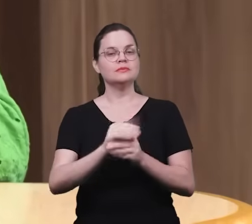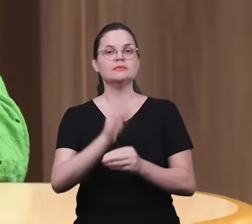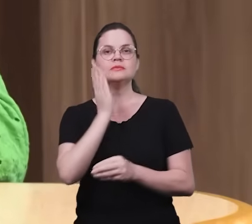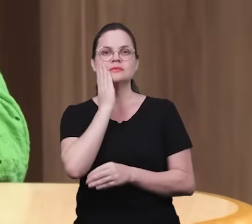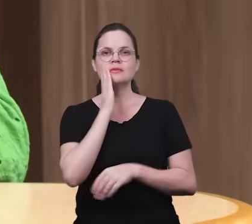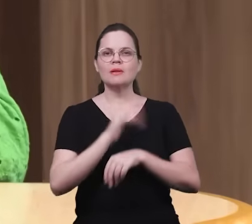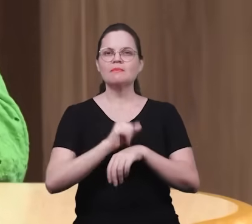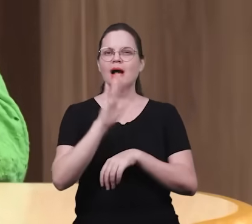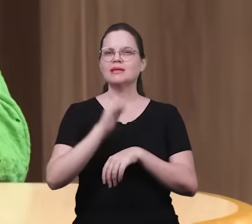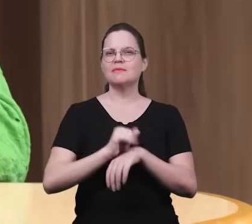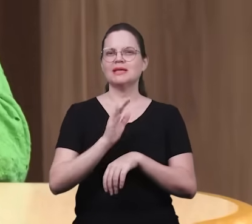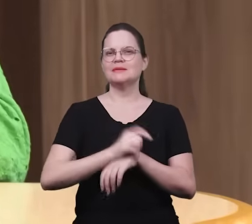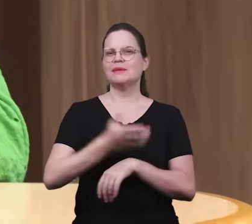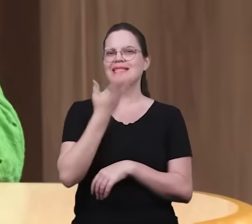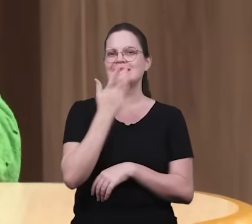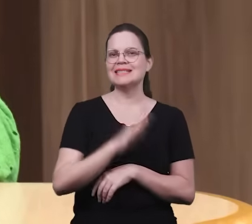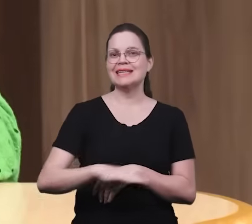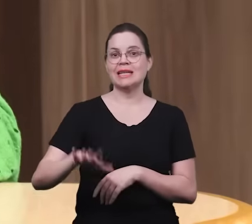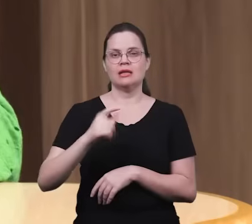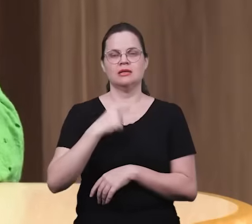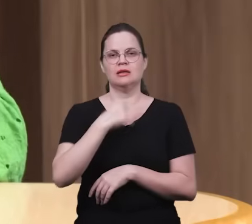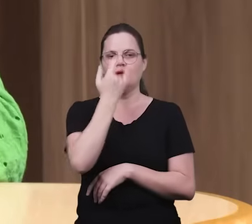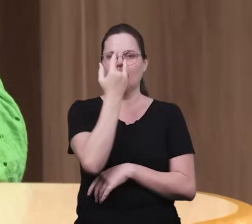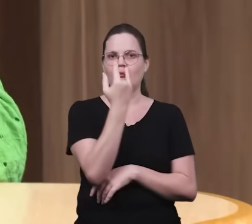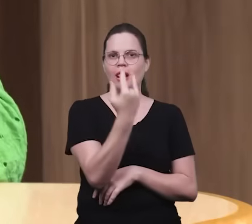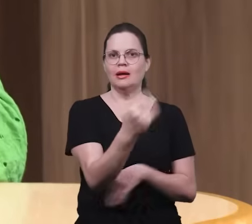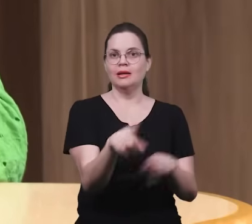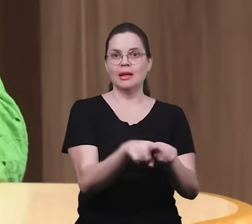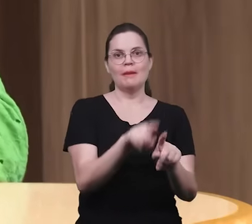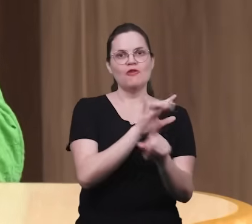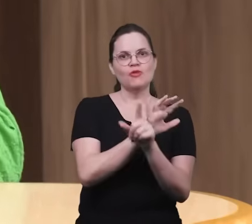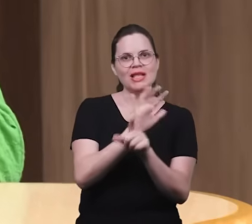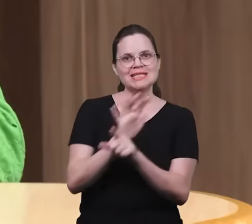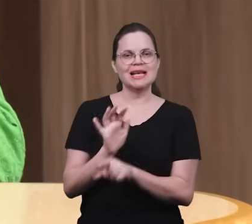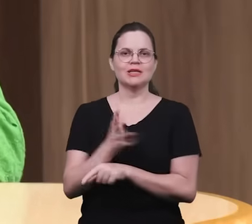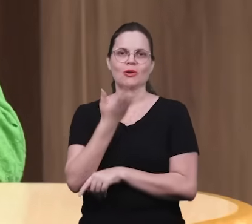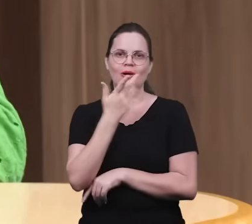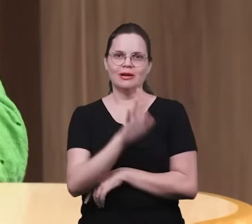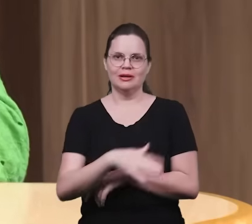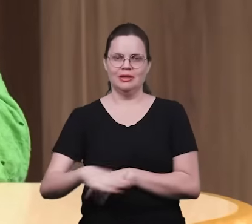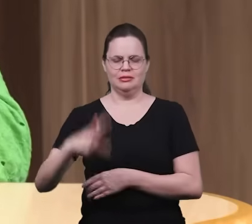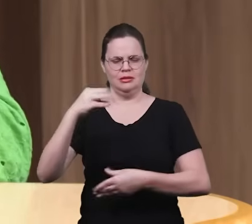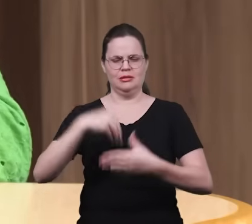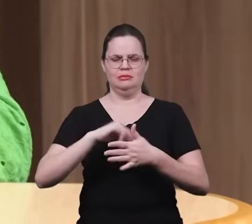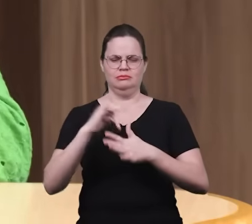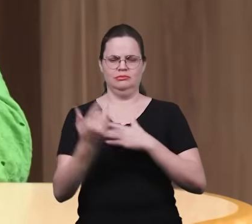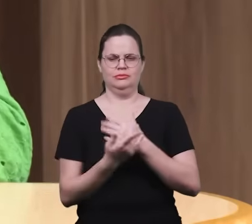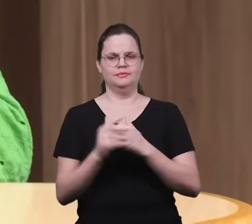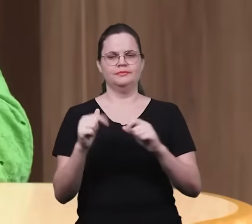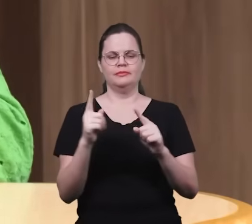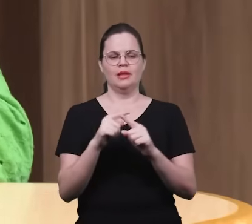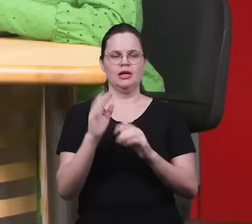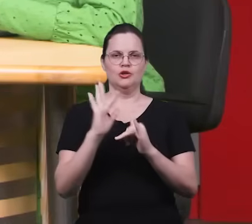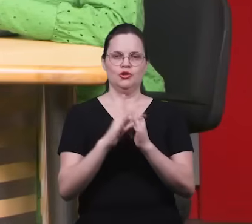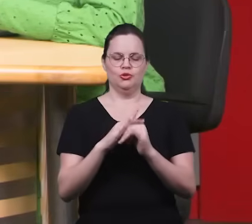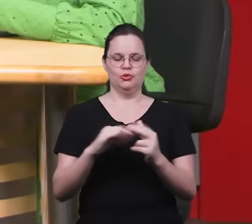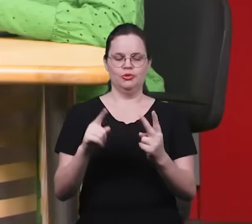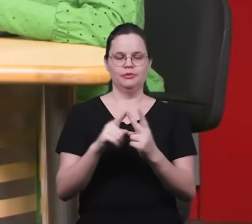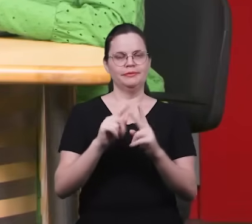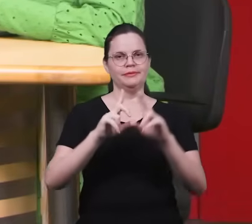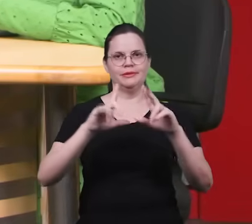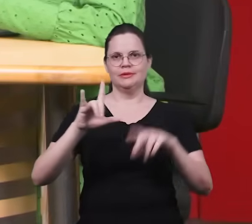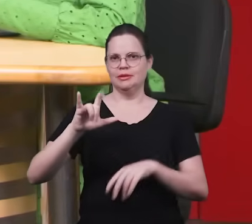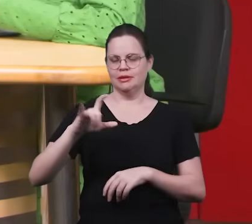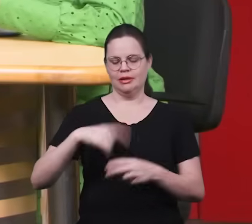mais assediadas pelas propagandas e por influenciadores mirins nas diferentes plataformas, no YouTube, no Instagram,